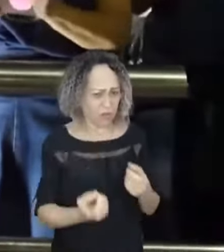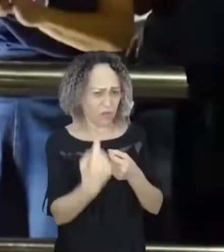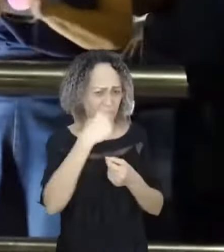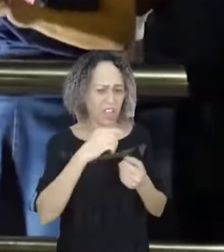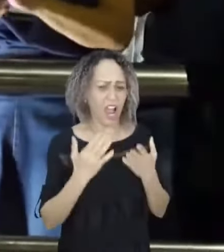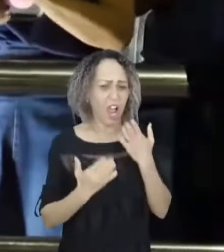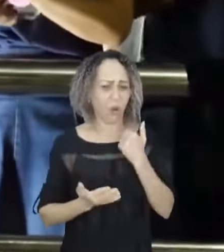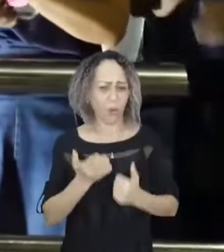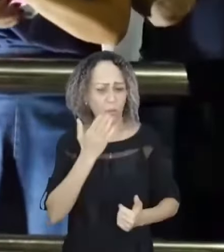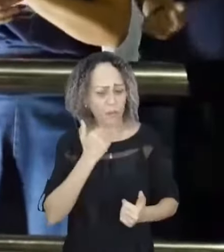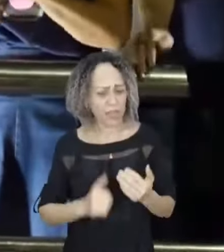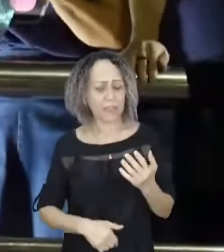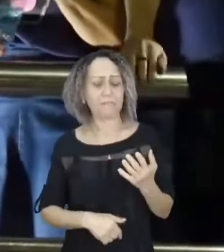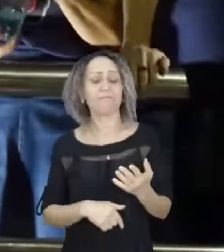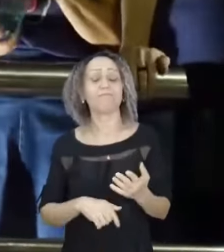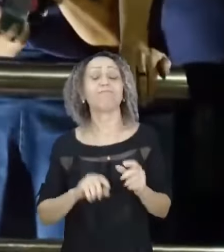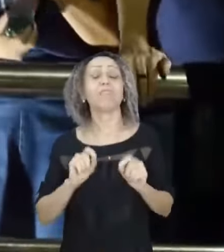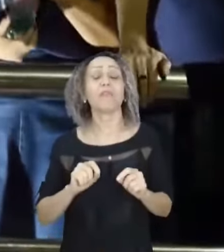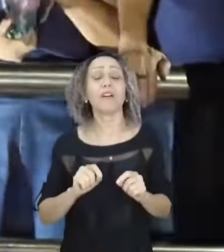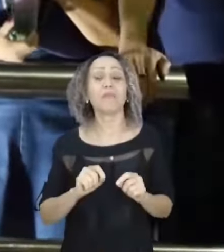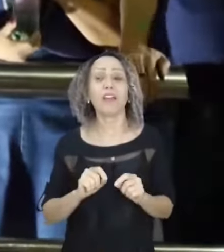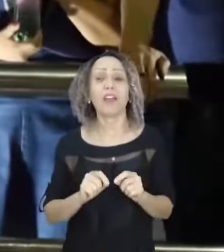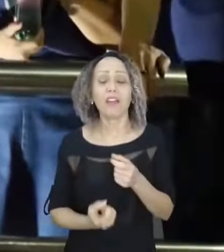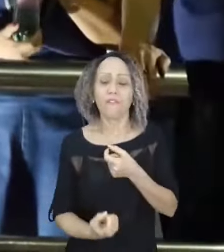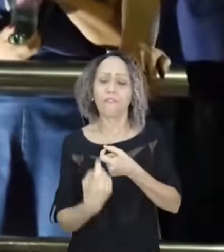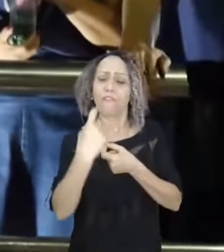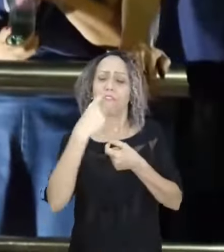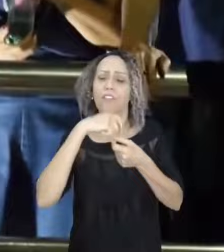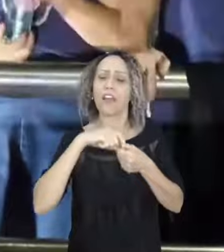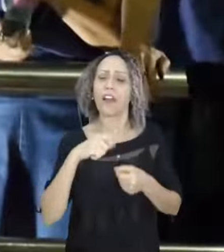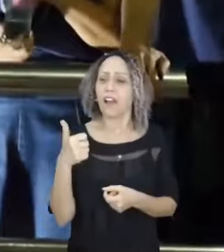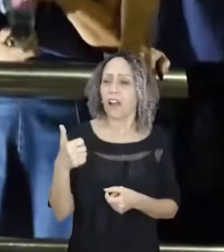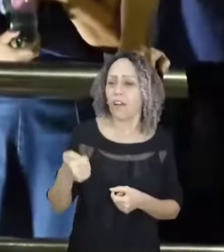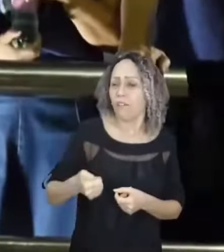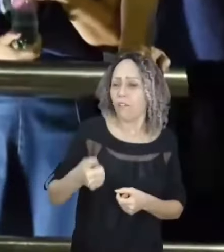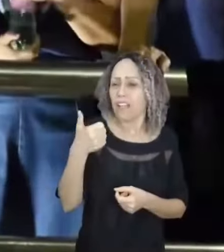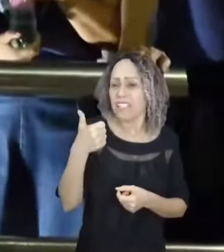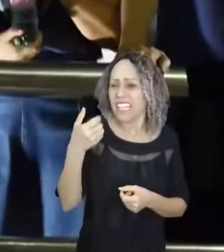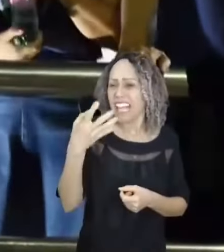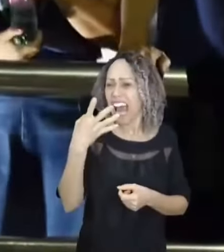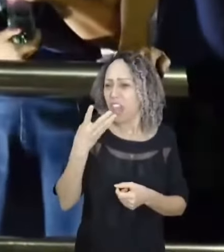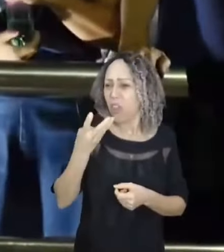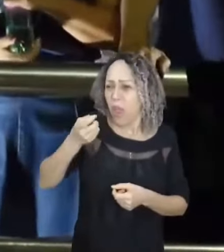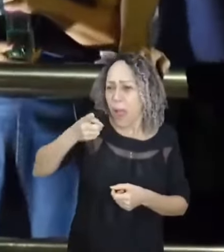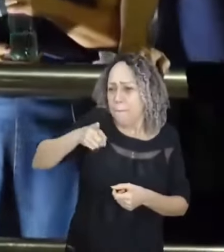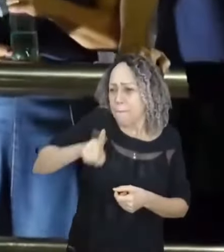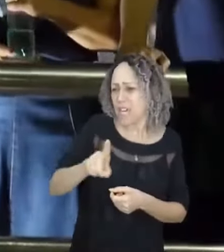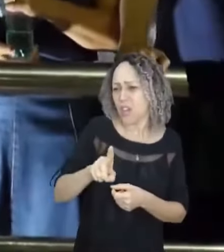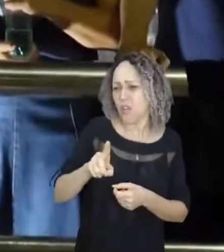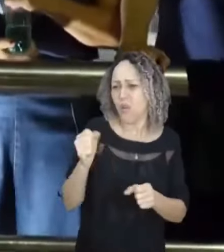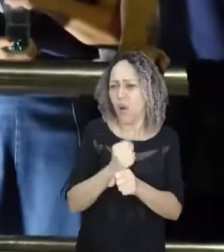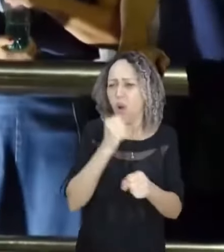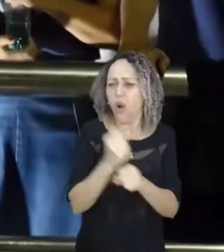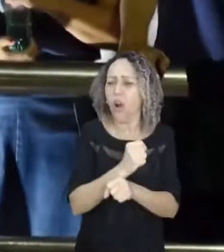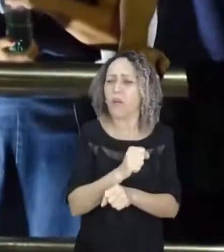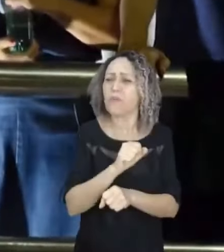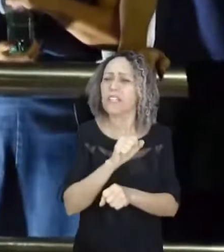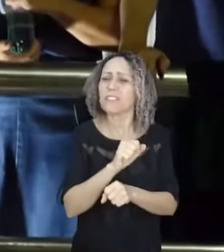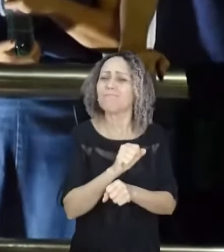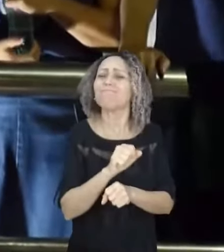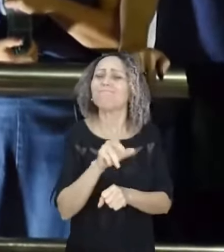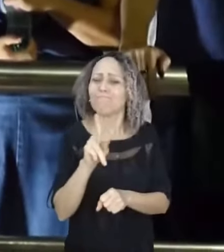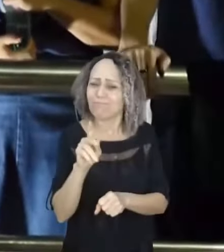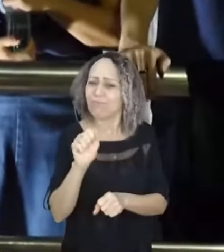Nós vamos começar retomando quase 14 mil obras do PAC que foi paralisada depois do golpe contra